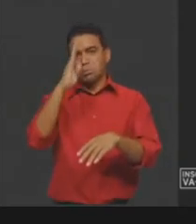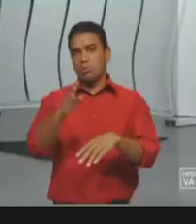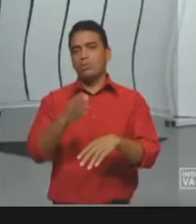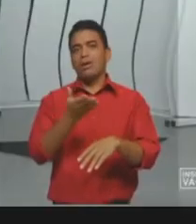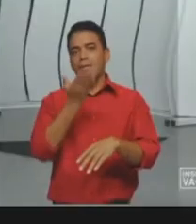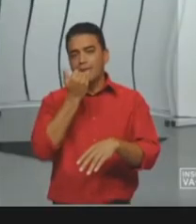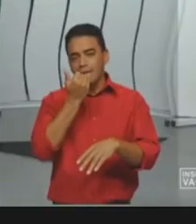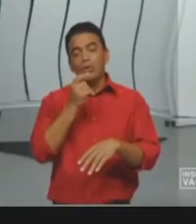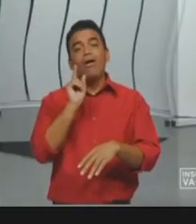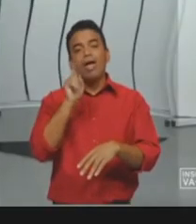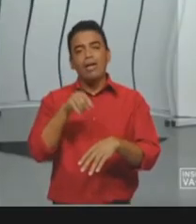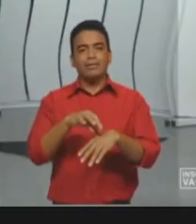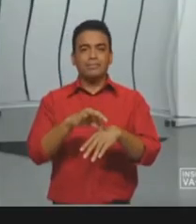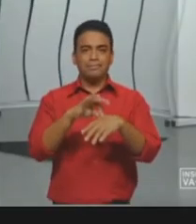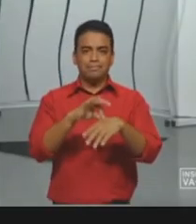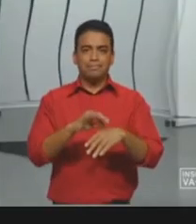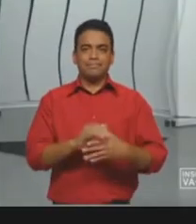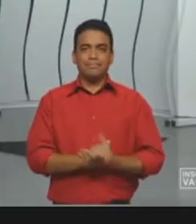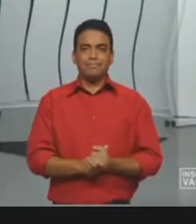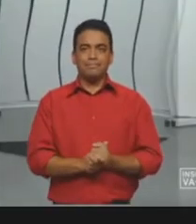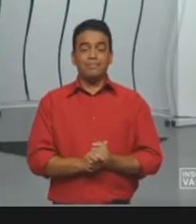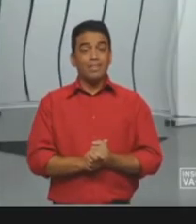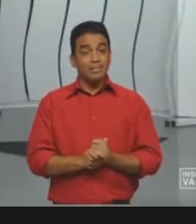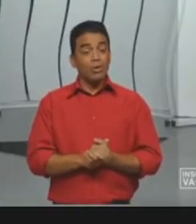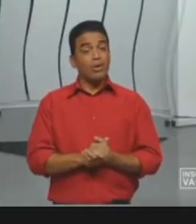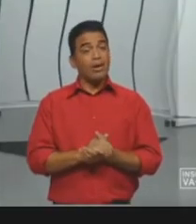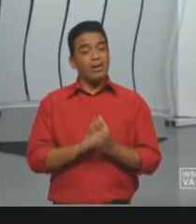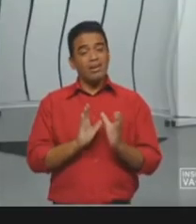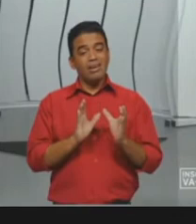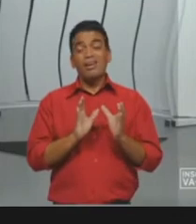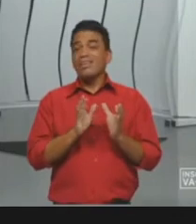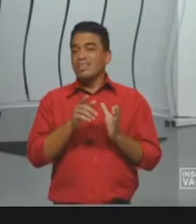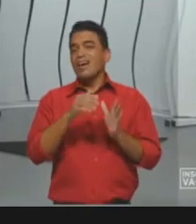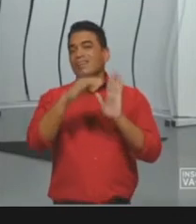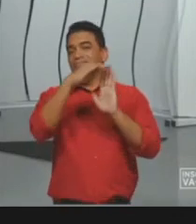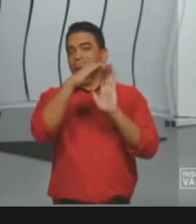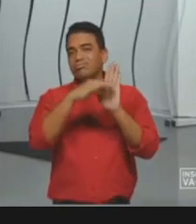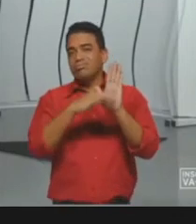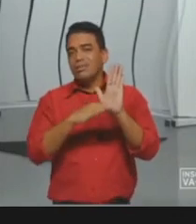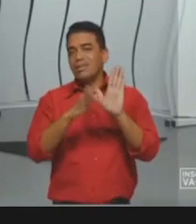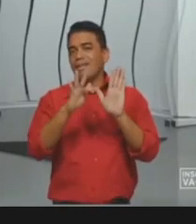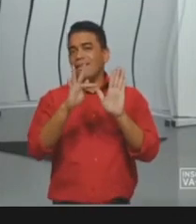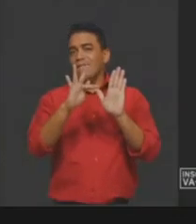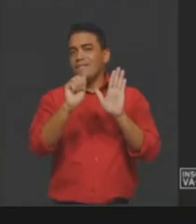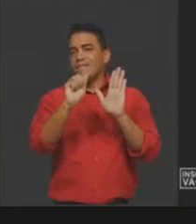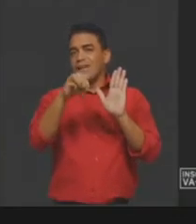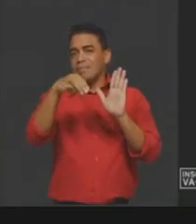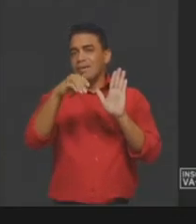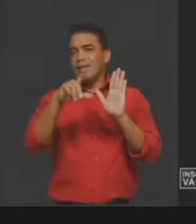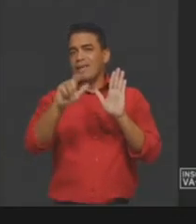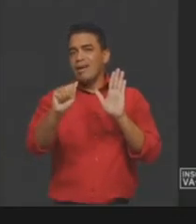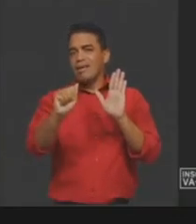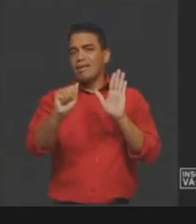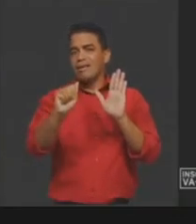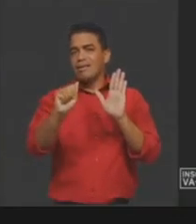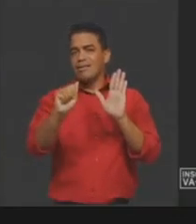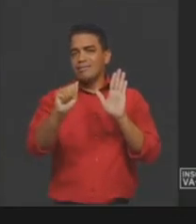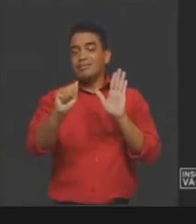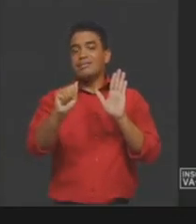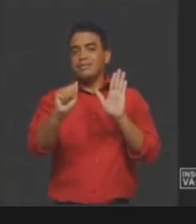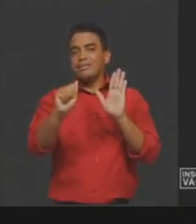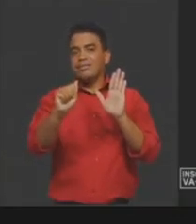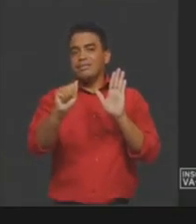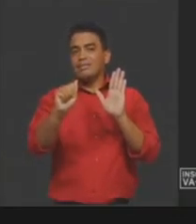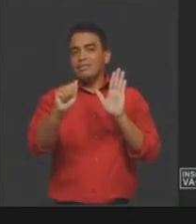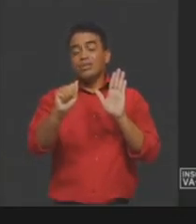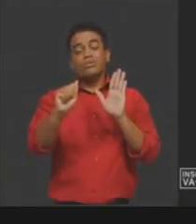carnívoros. Agora, quando chega em família, eles já se diferenciam mais, tá vendo? À medida que você vai chegando perto de espécie,